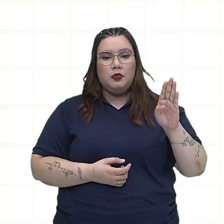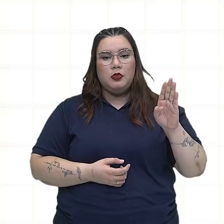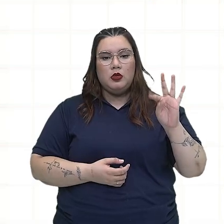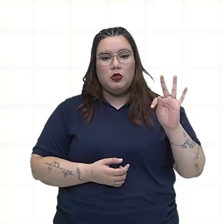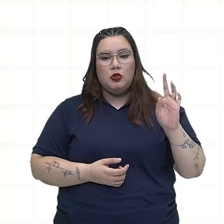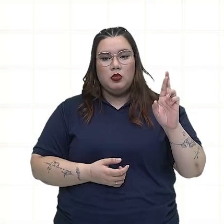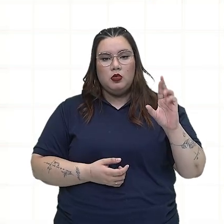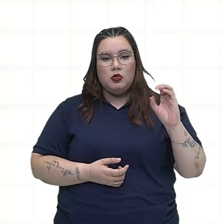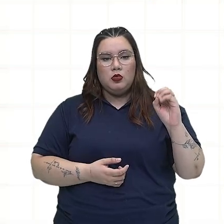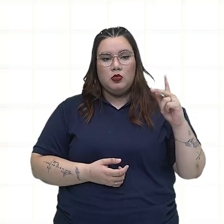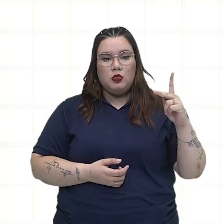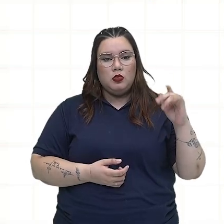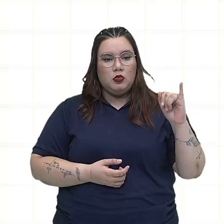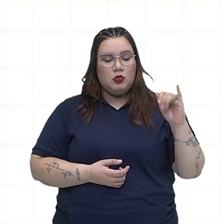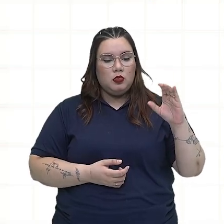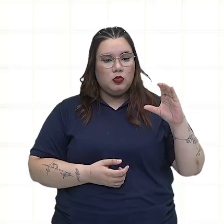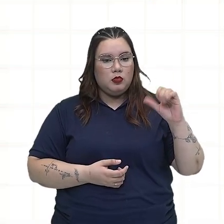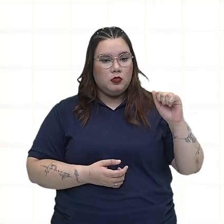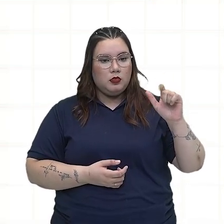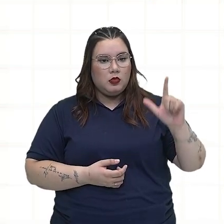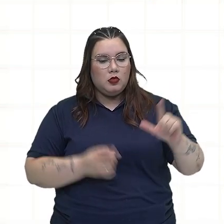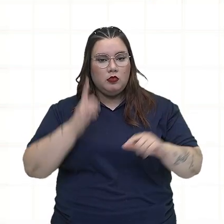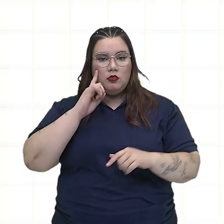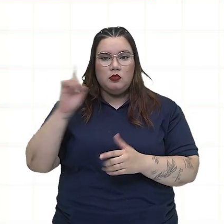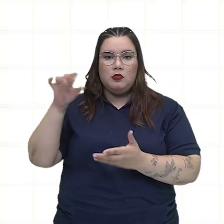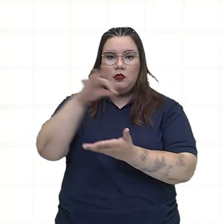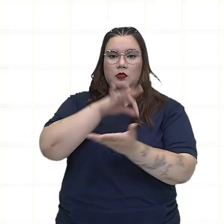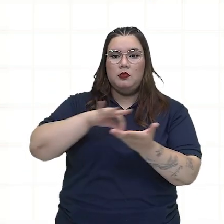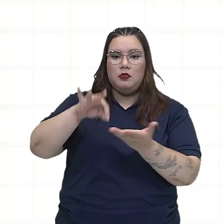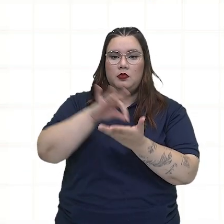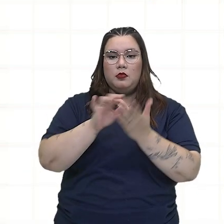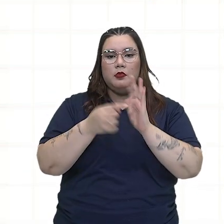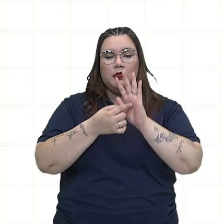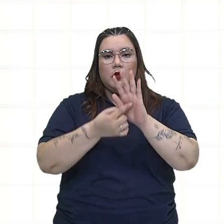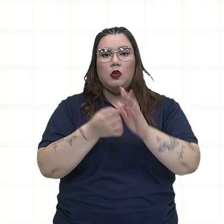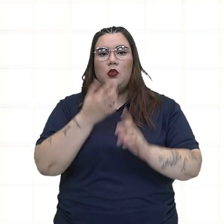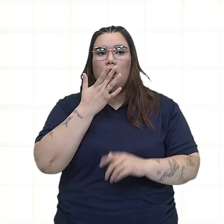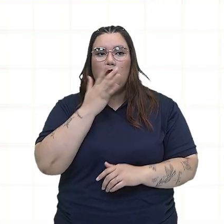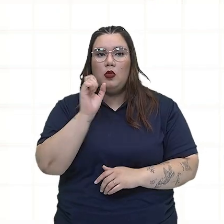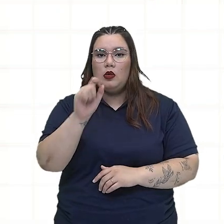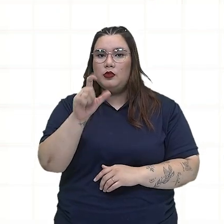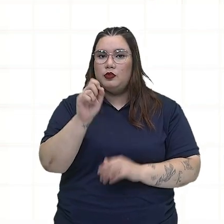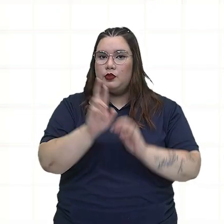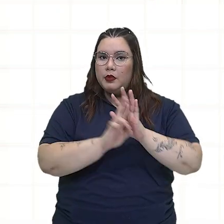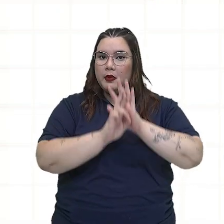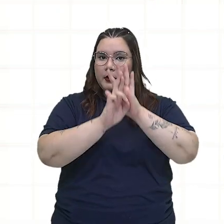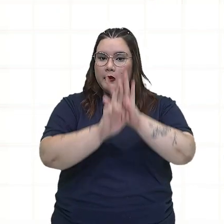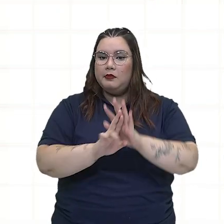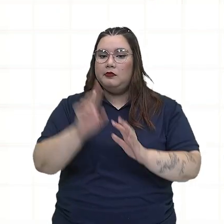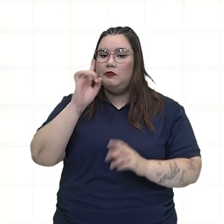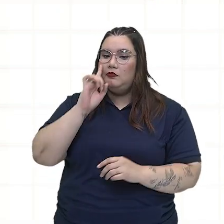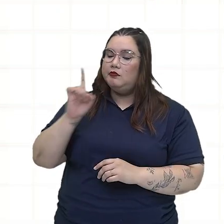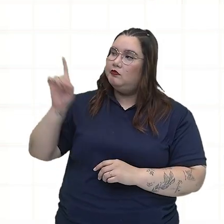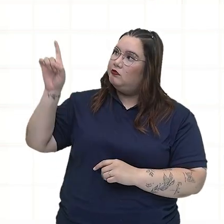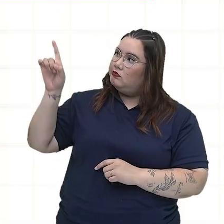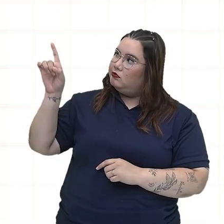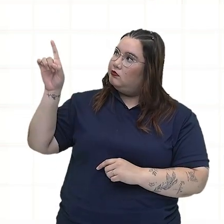subtropical. Observem no mapa, na cor azul, a ocorrência desse tipo